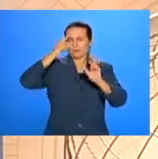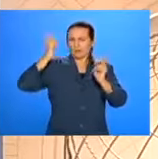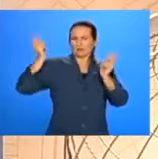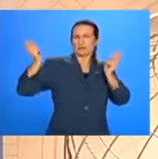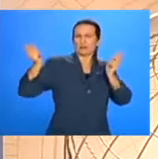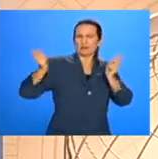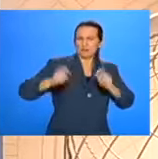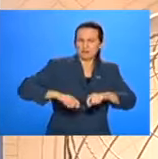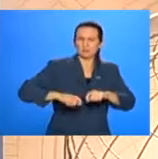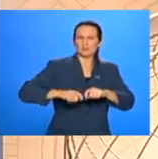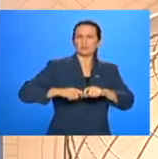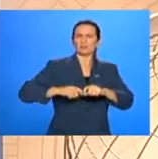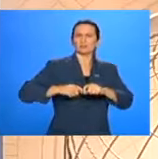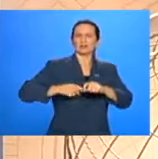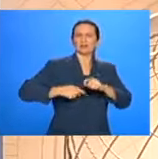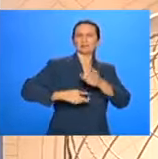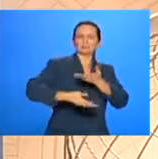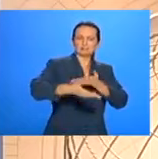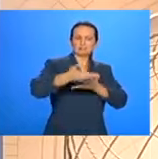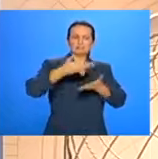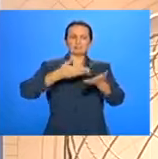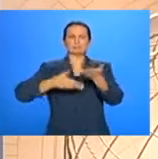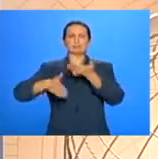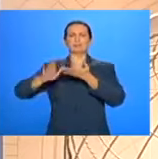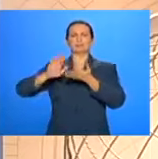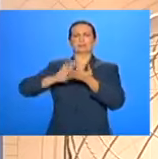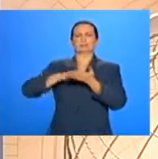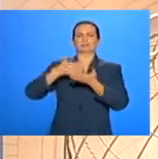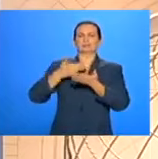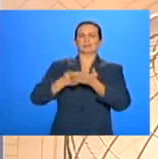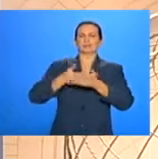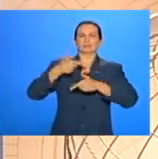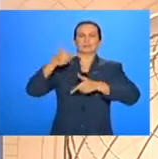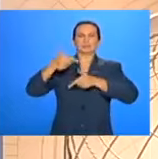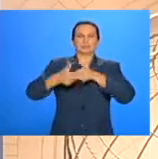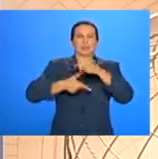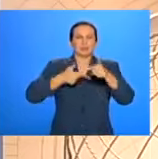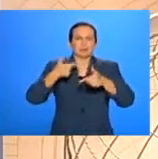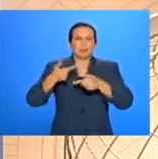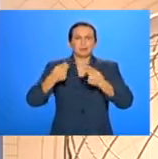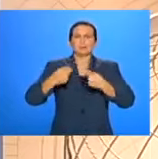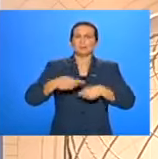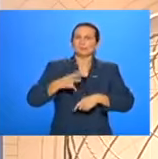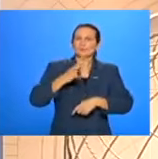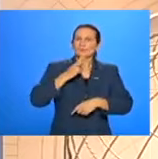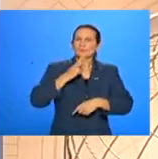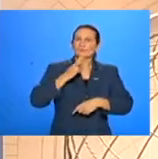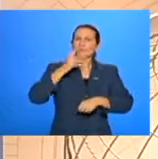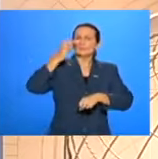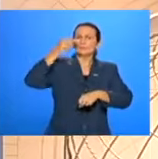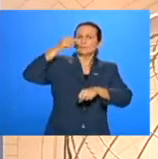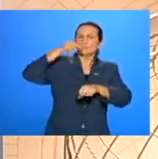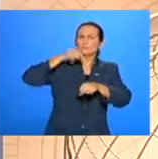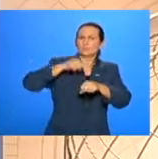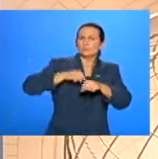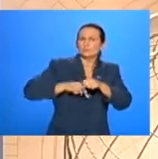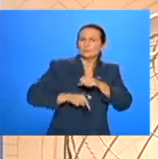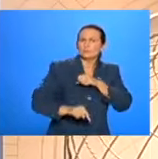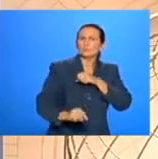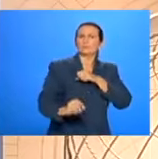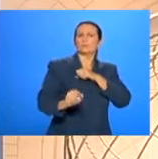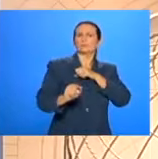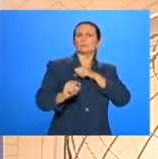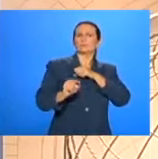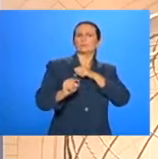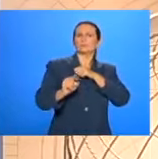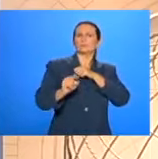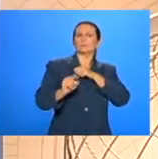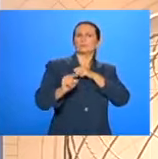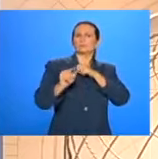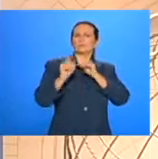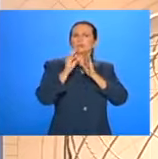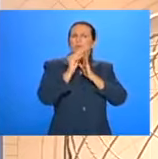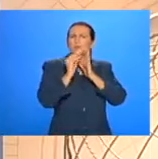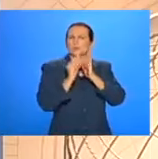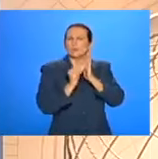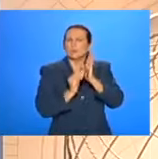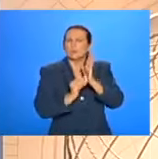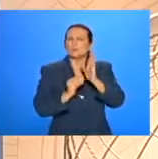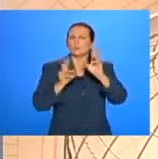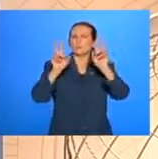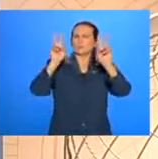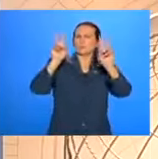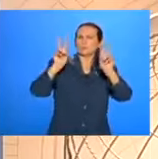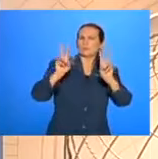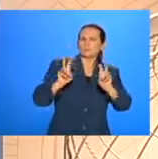que realiza um trabalho que exige erudição. Ao mesmo tempo em que o profissional intérprete de